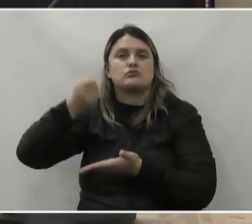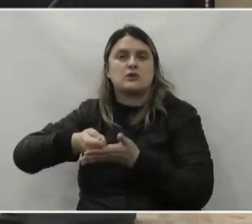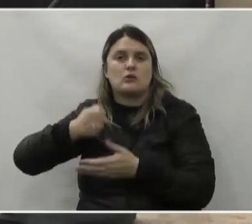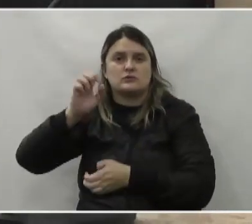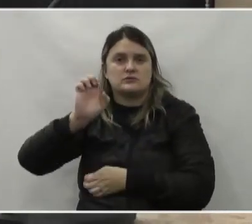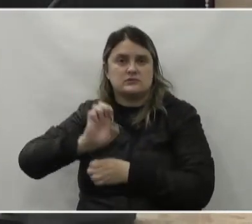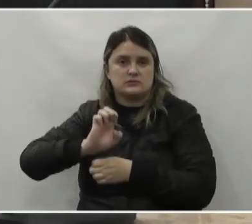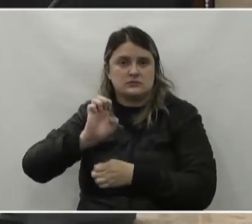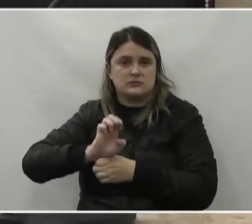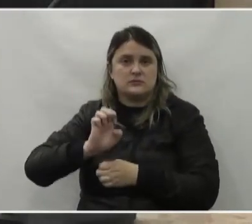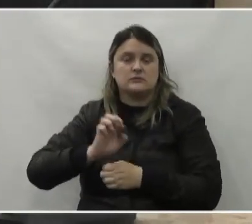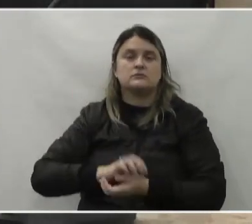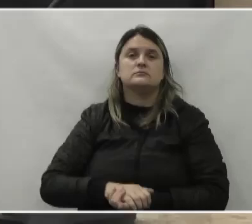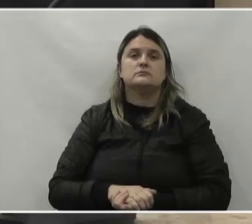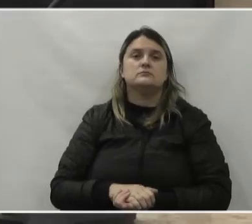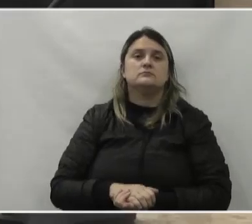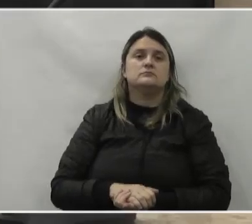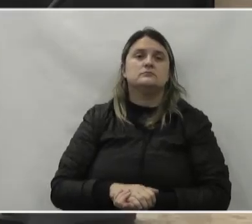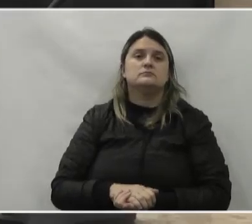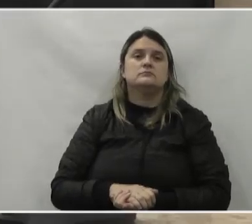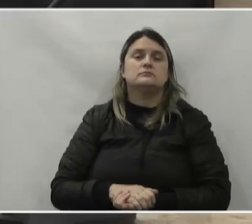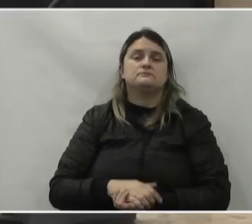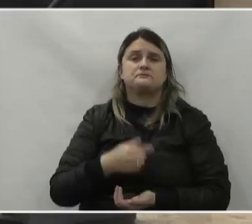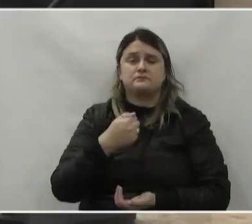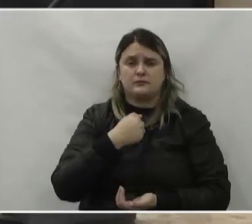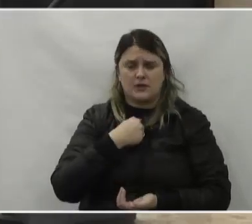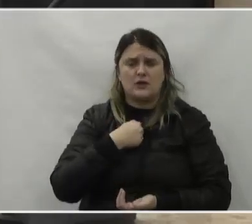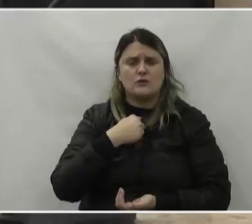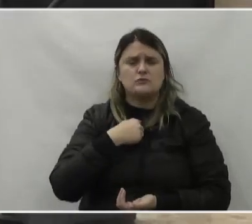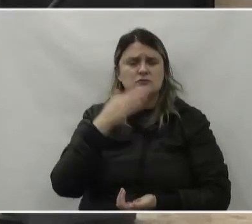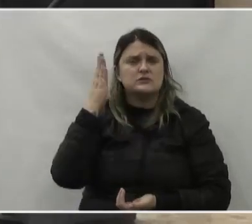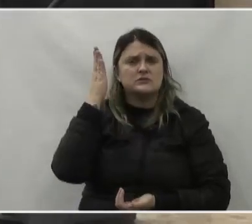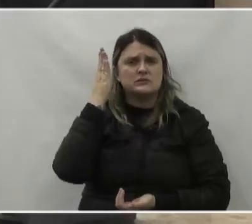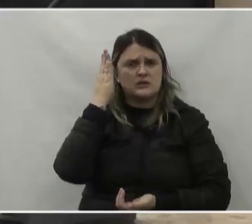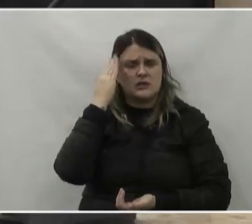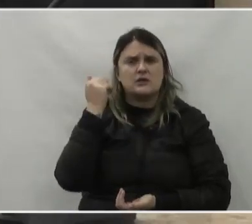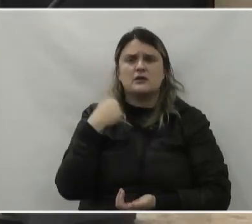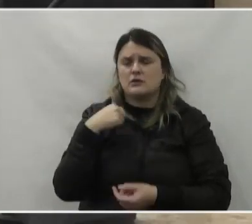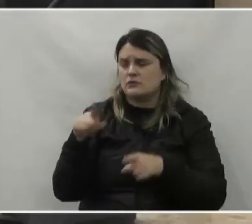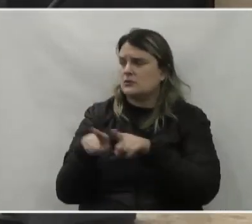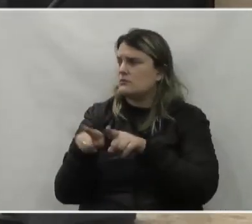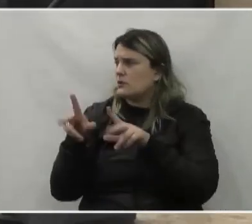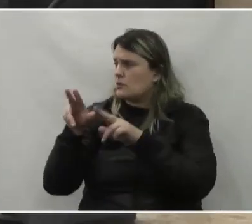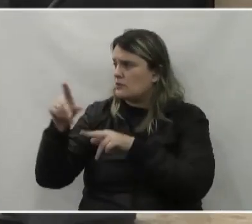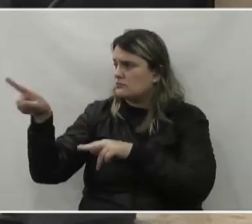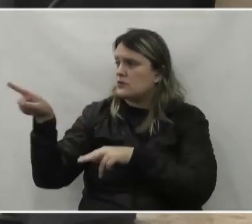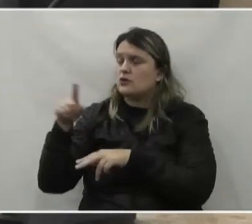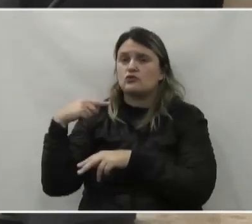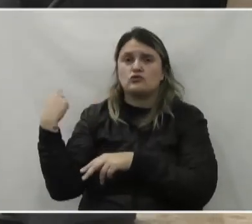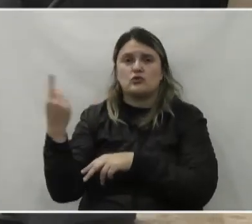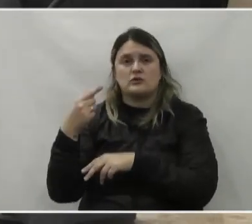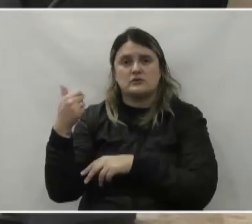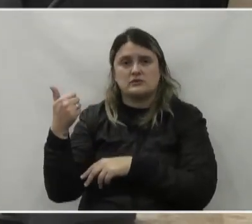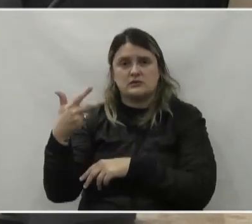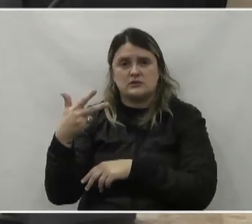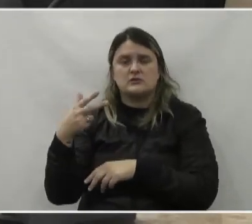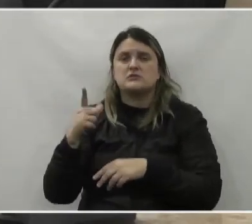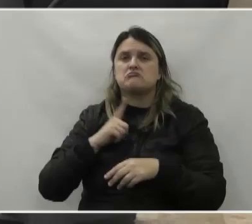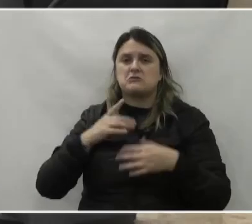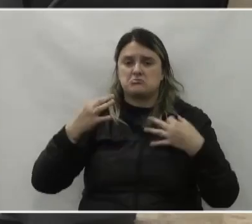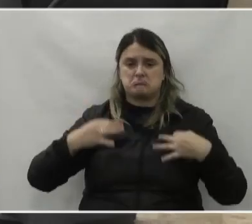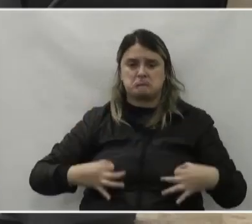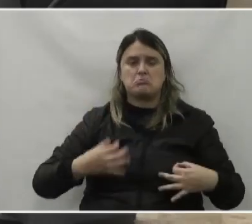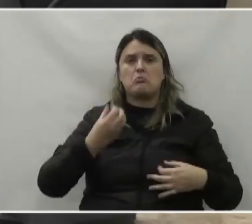Estado, né, eu tenho a plena convicção, e tenho certeza que os colegas têm, que nós aqui estamos agindo de plena